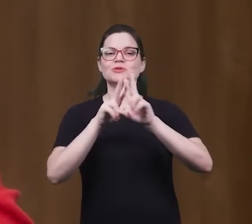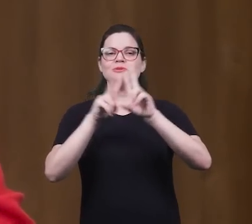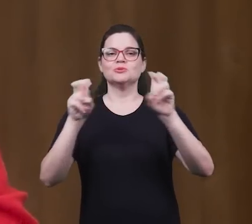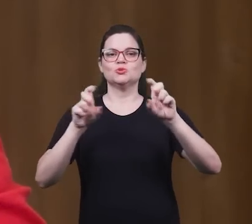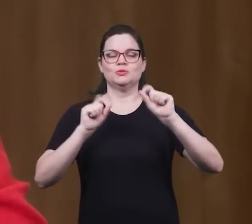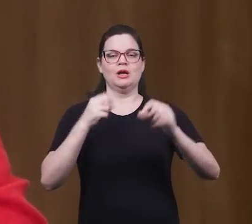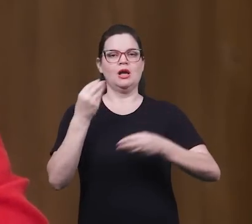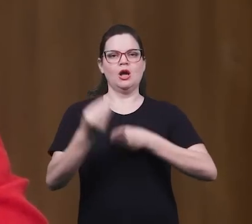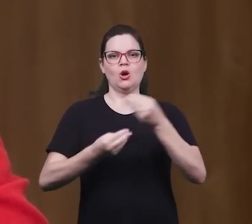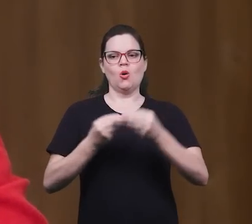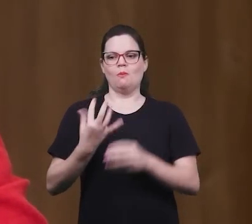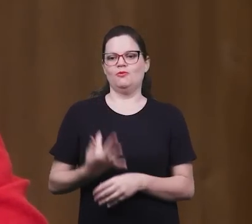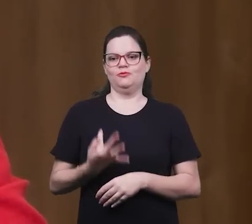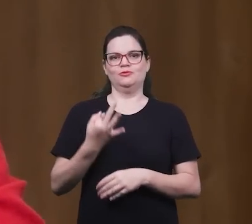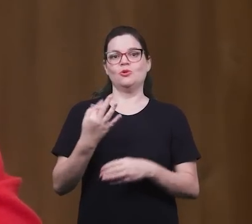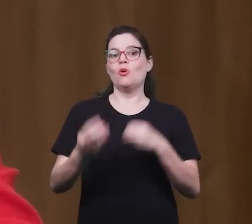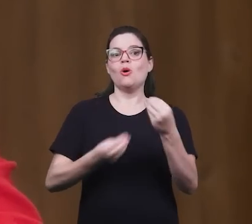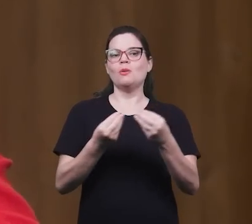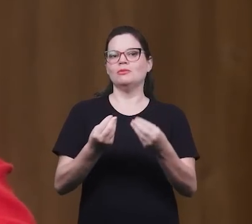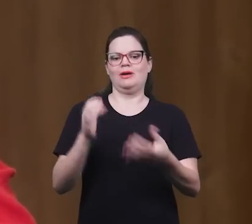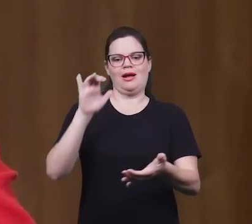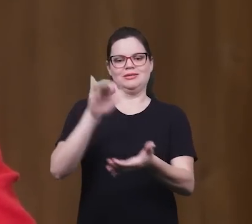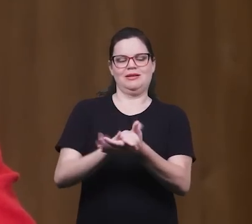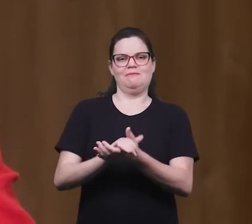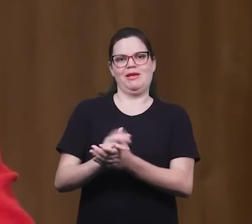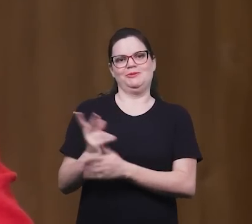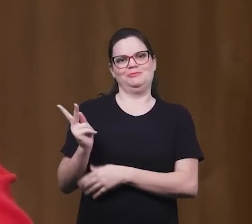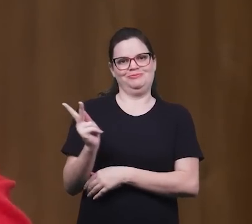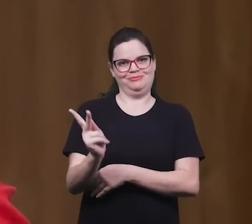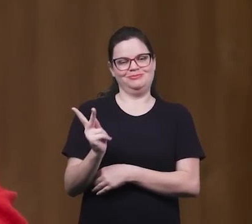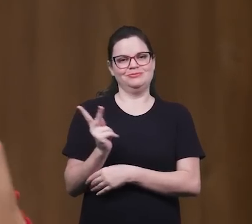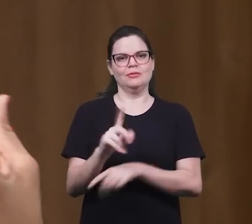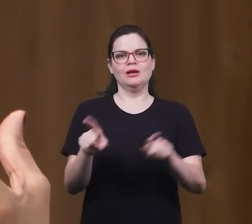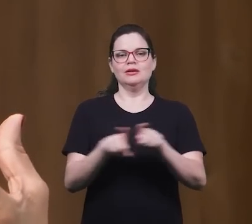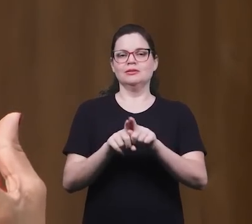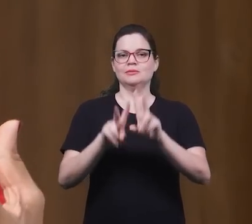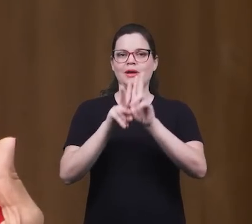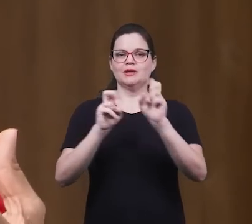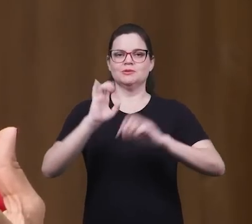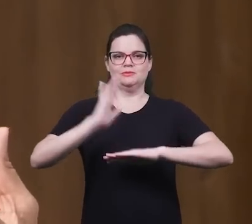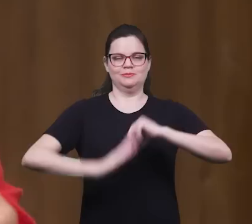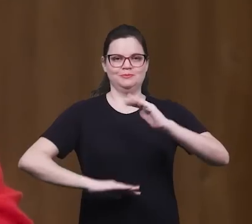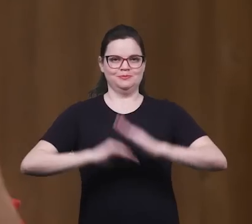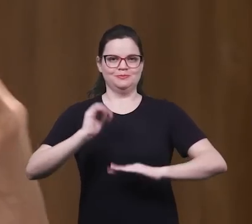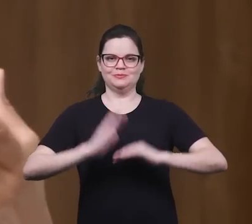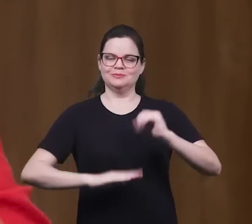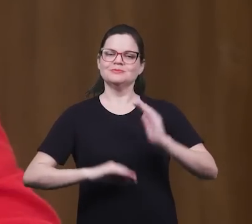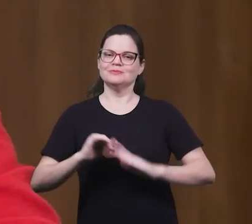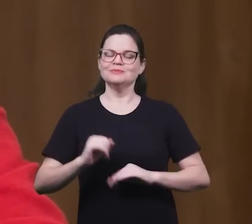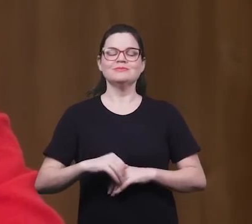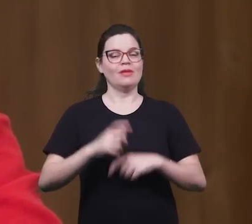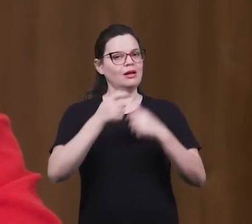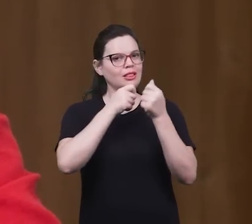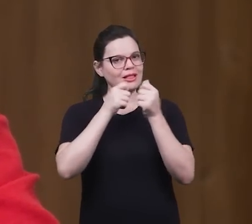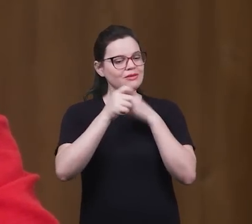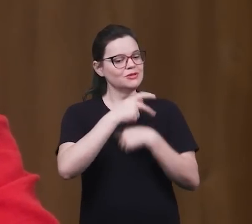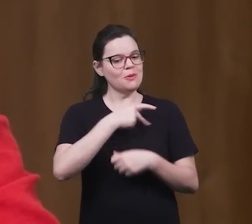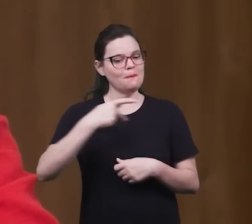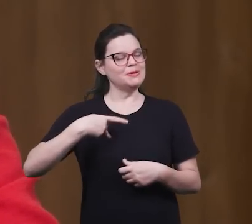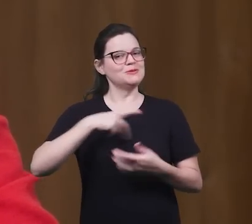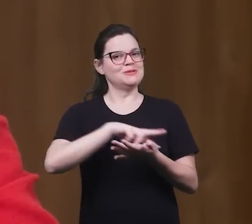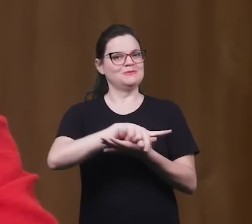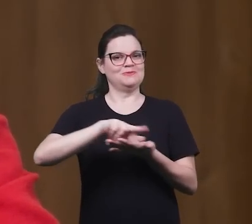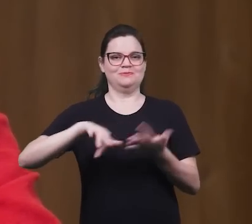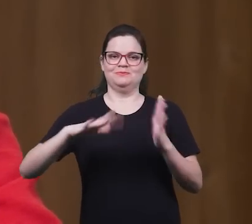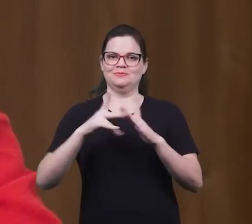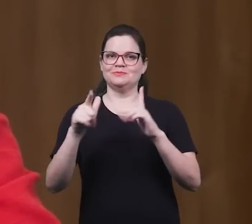a constituição da família e a vida profissional com os nossos queridos pastores e suas amadas esposas da